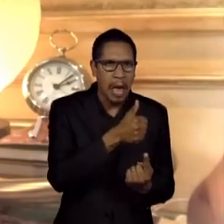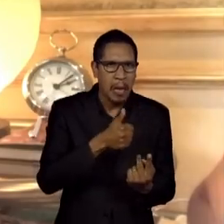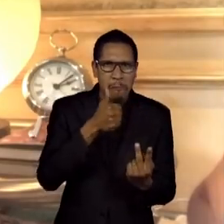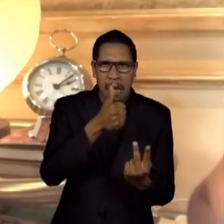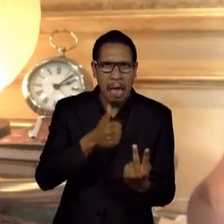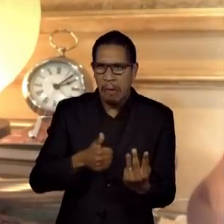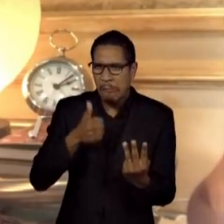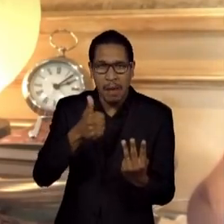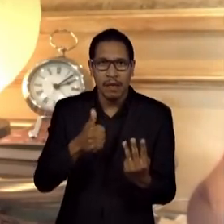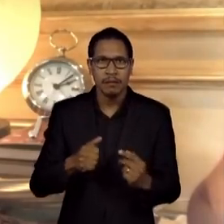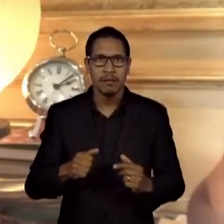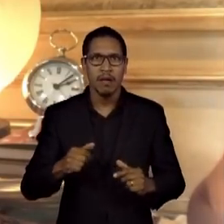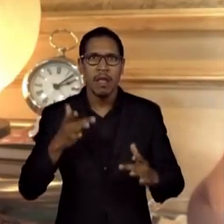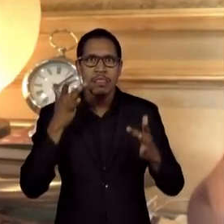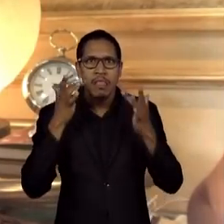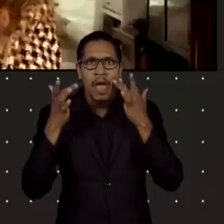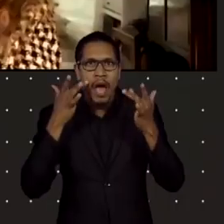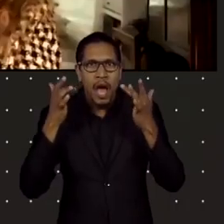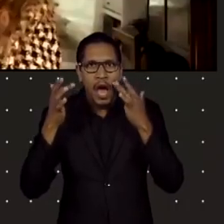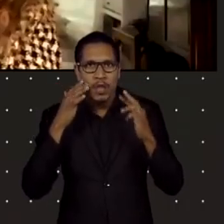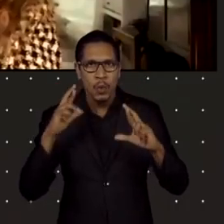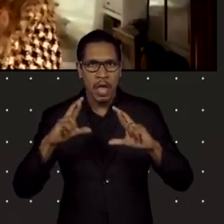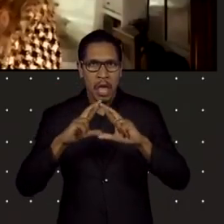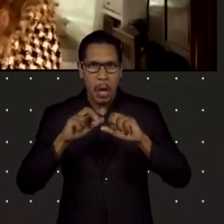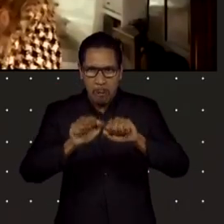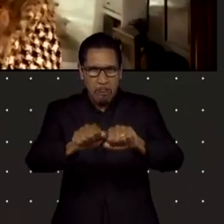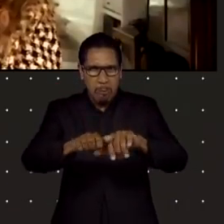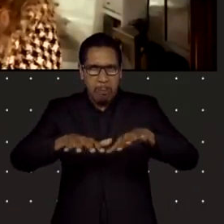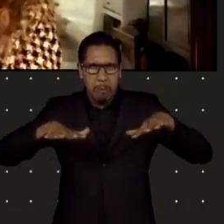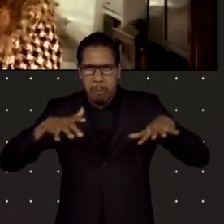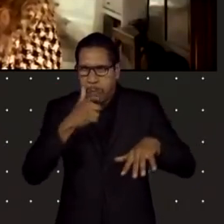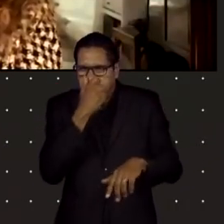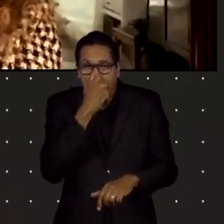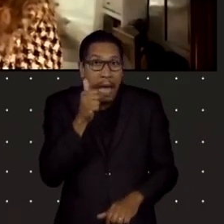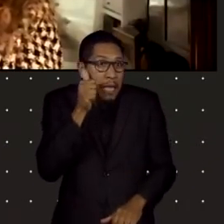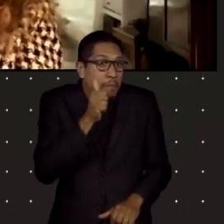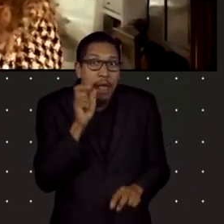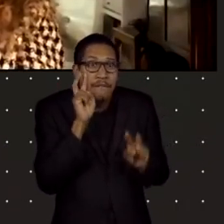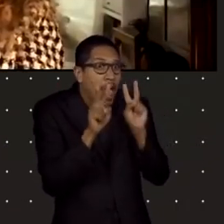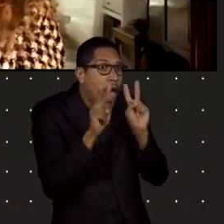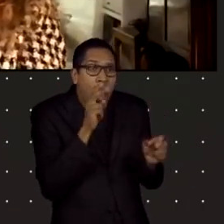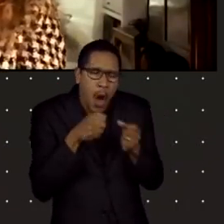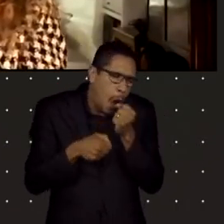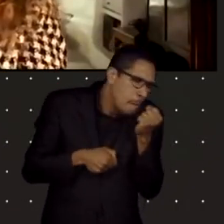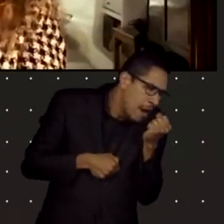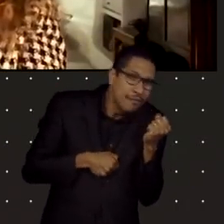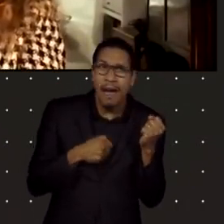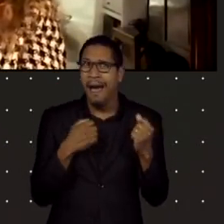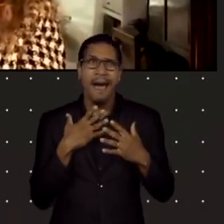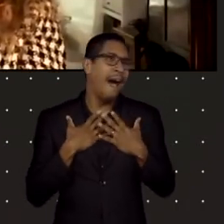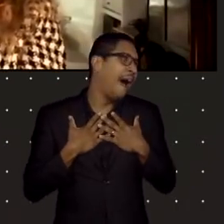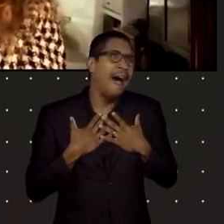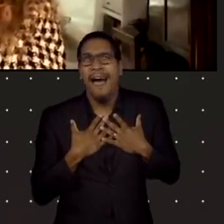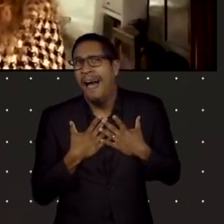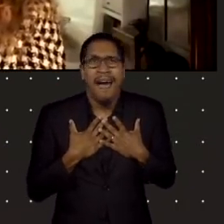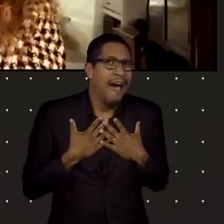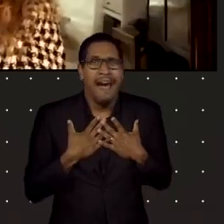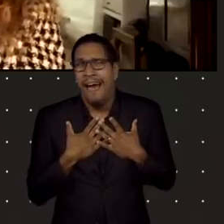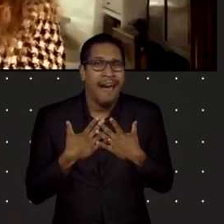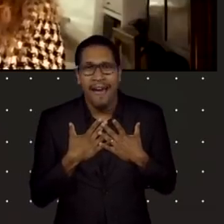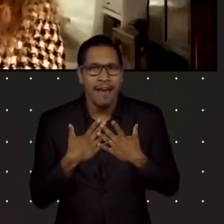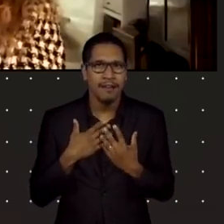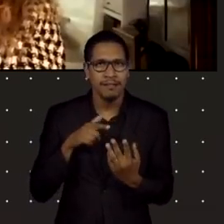O Teatro Record ficava lotado. As meninas ficavam enlouquecidas com o Roberto, com o